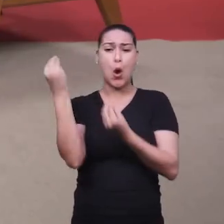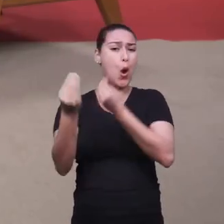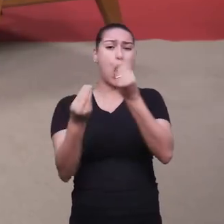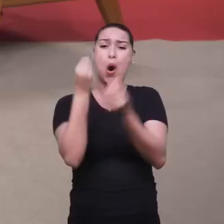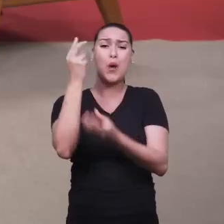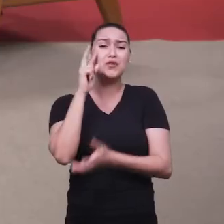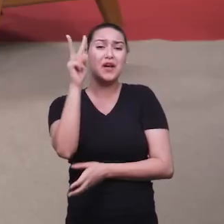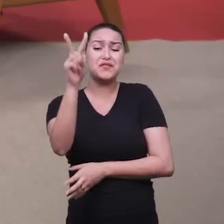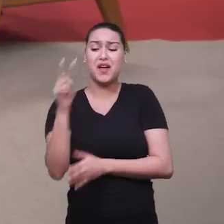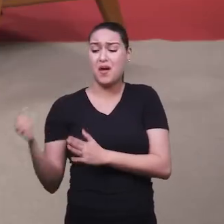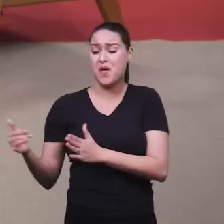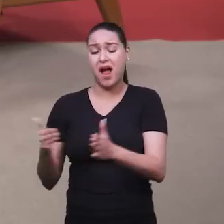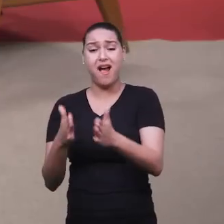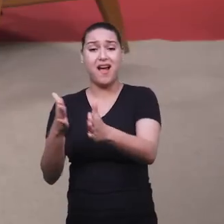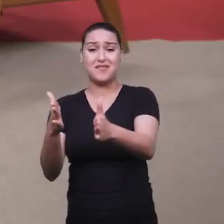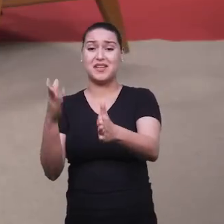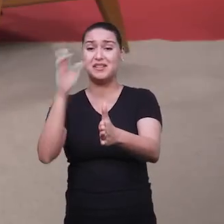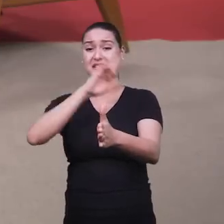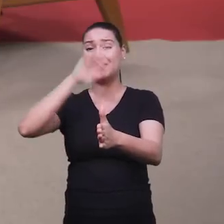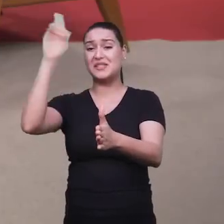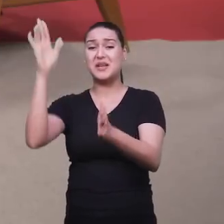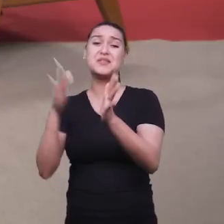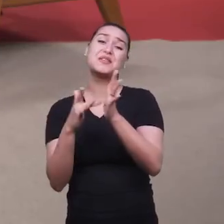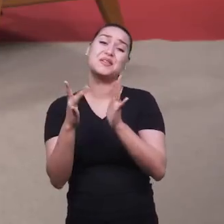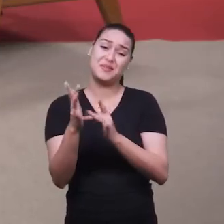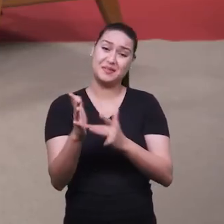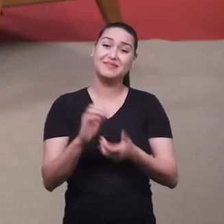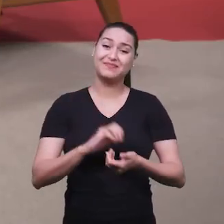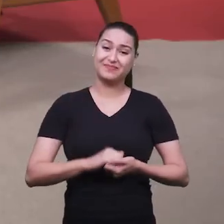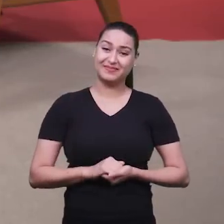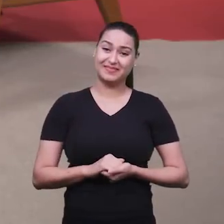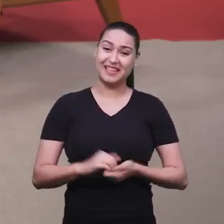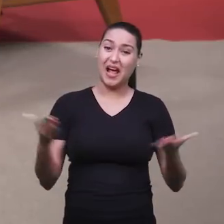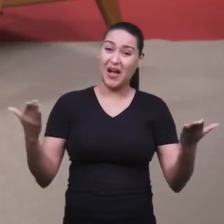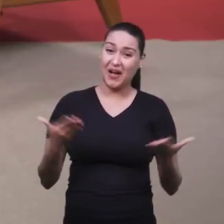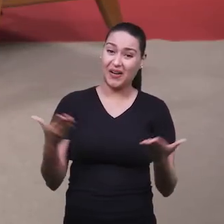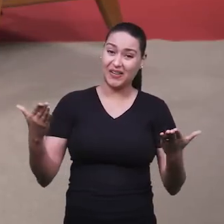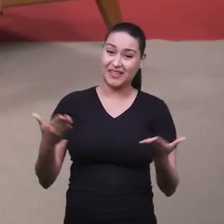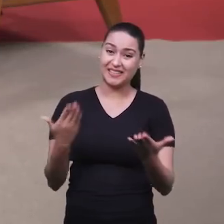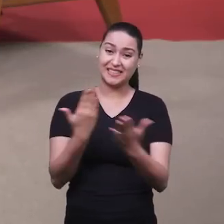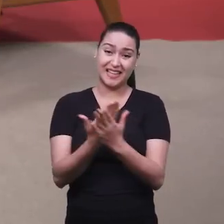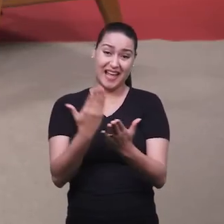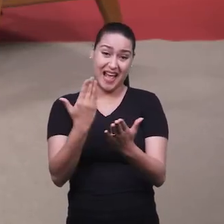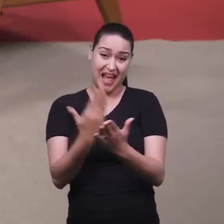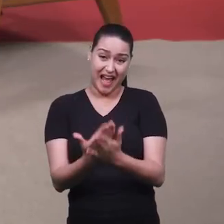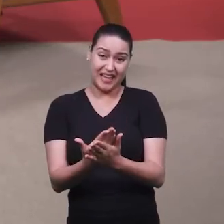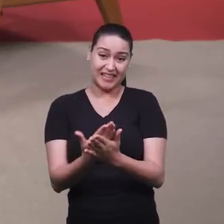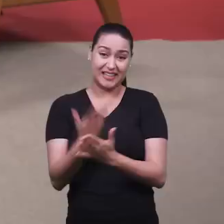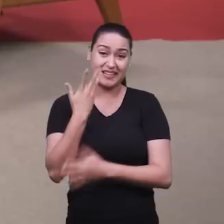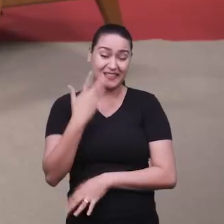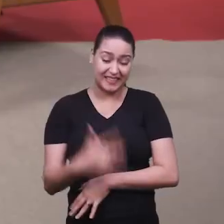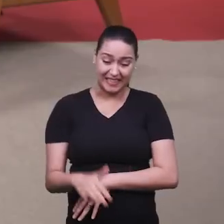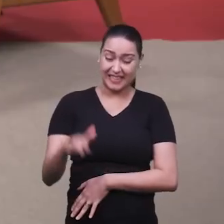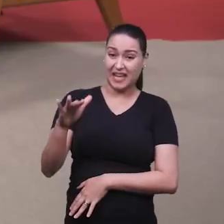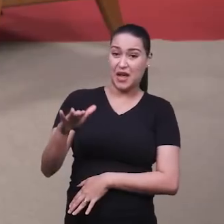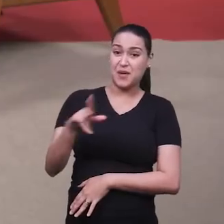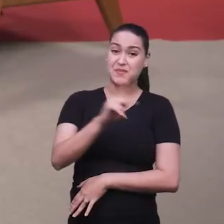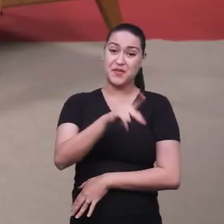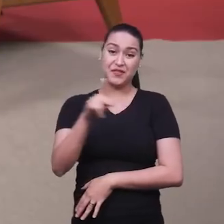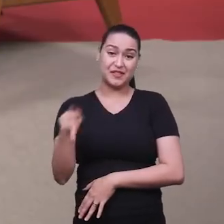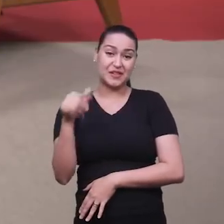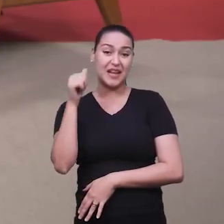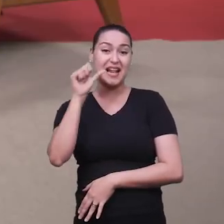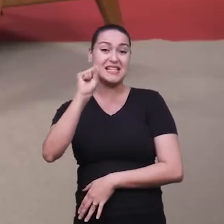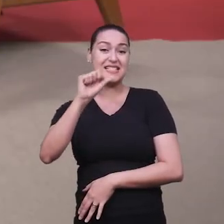vidas, como nós vamos enxergar o caminho que é o Senhor Jesus? Hoje, na aula para as crianças, intermediários e adolescentes, a